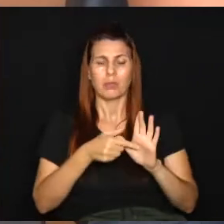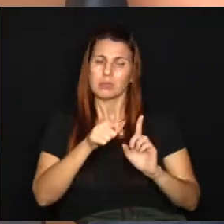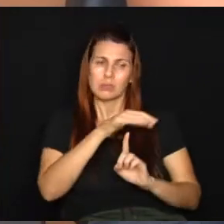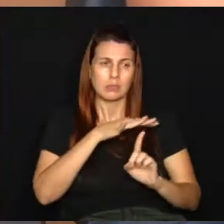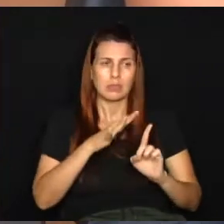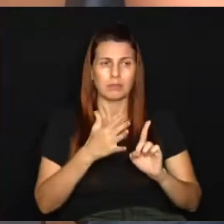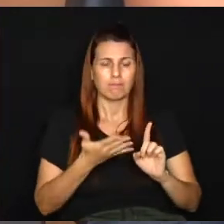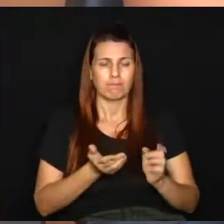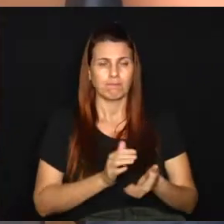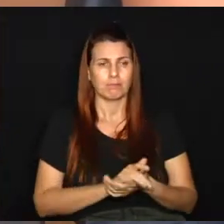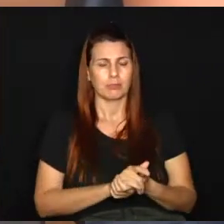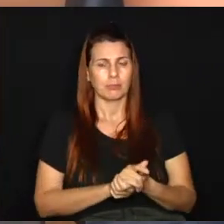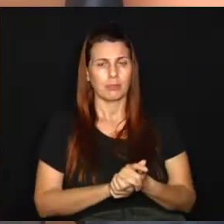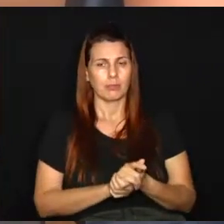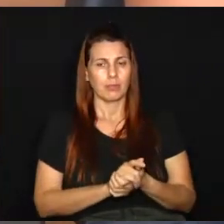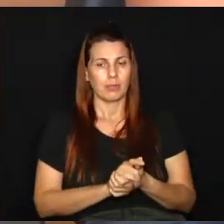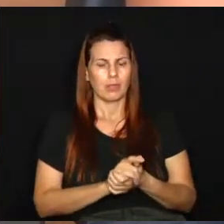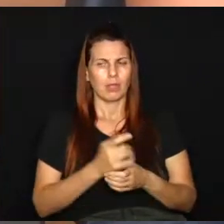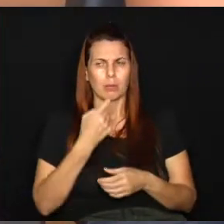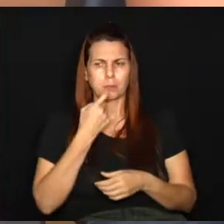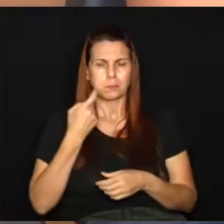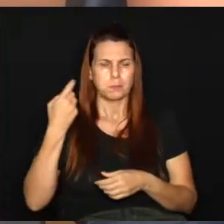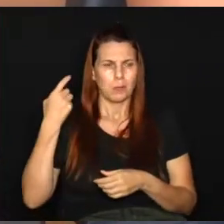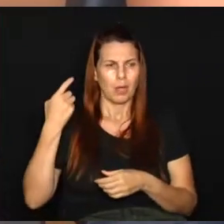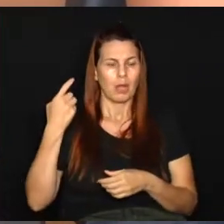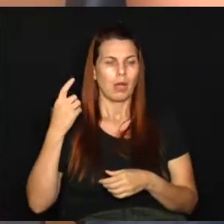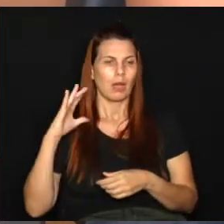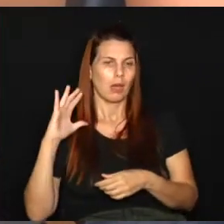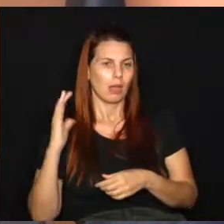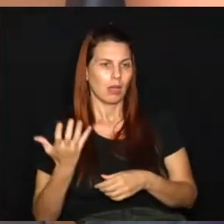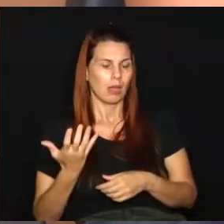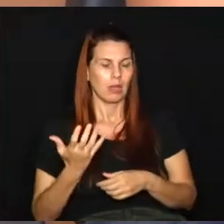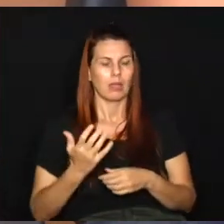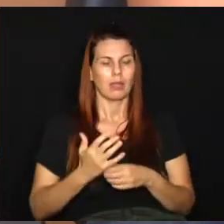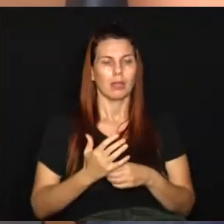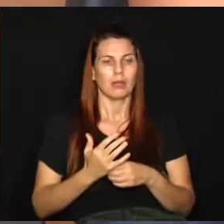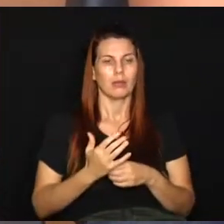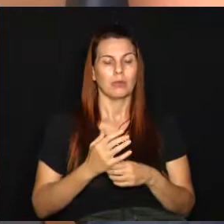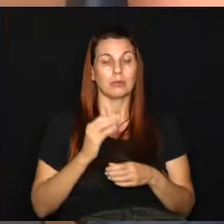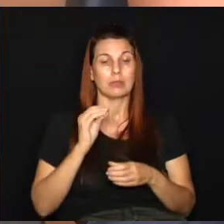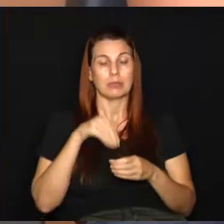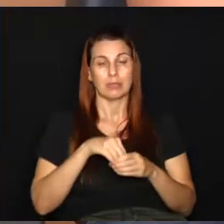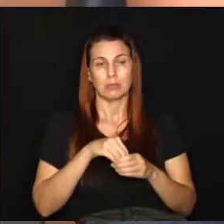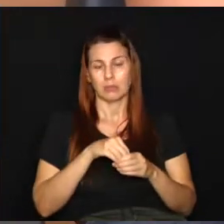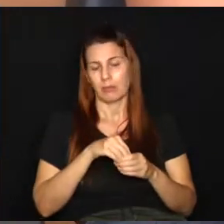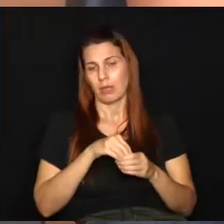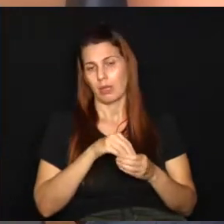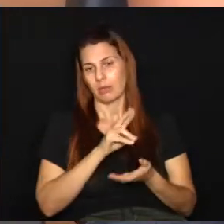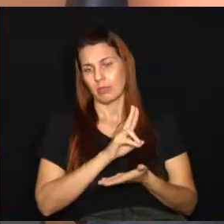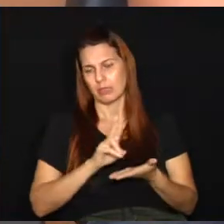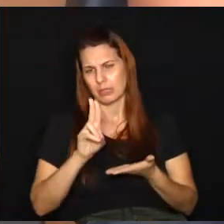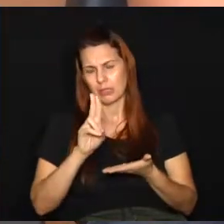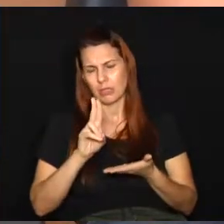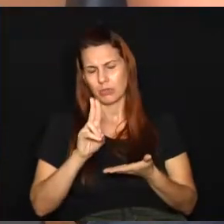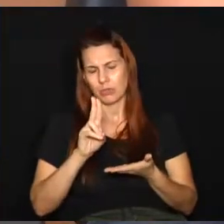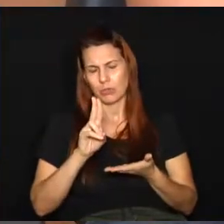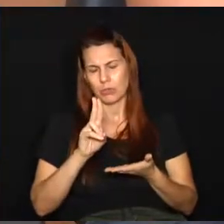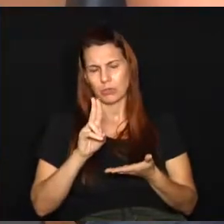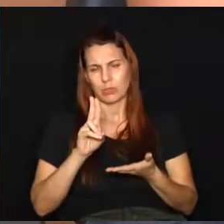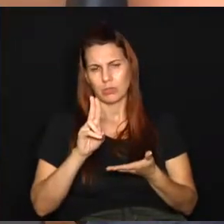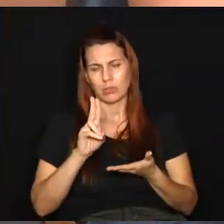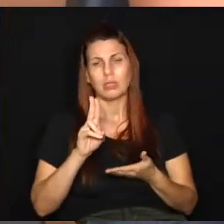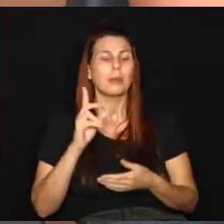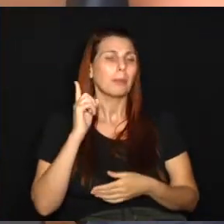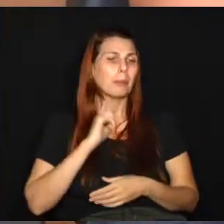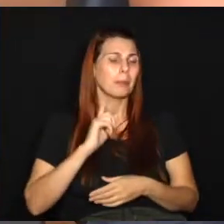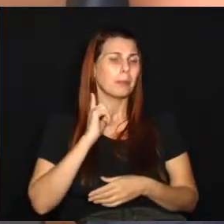sociedade. Então, recentemente teve um caso que foi muito emblemático, porque na Universidade Federal de Ouro Preto, lá em Minas,